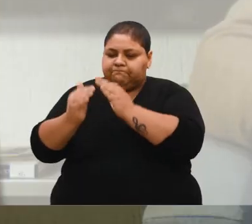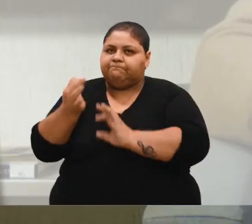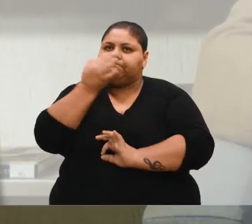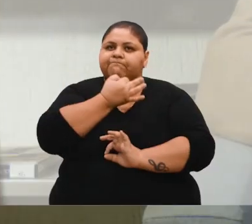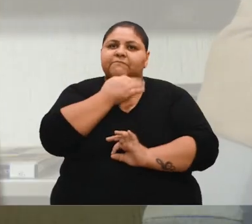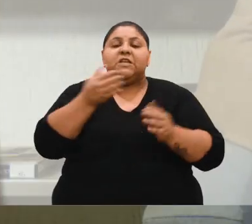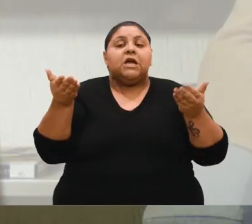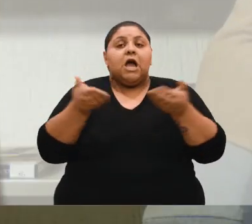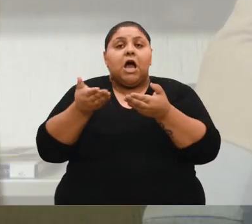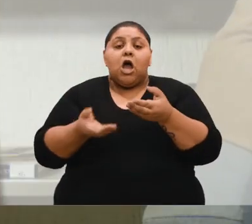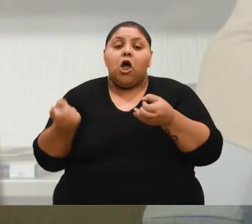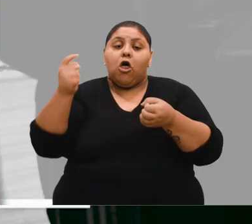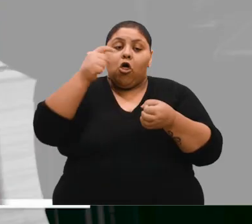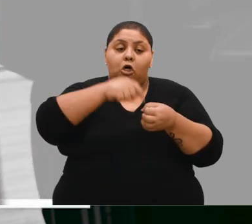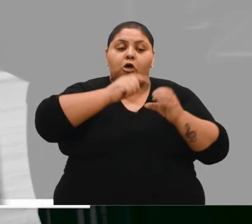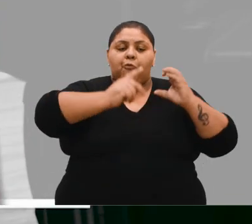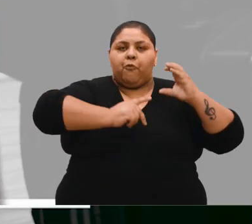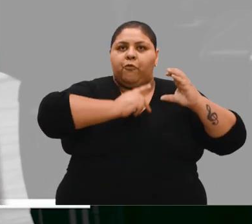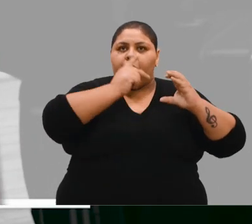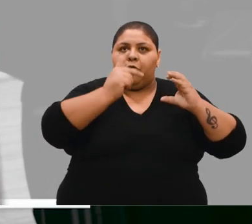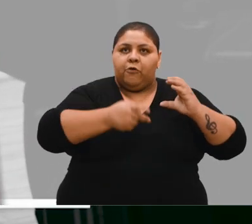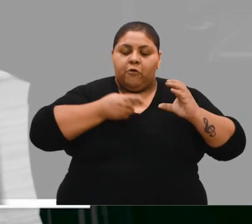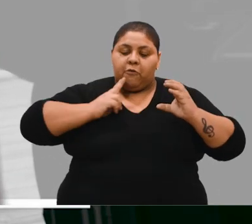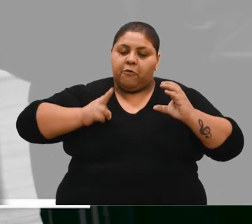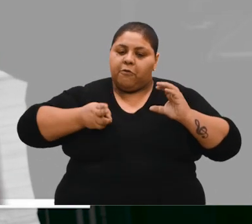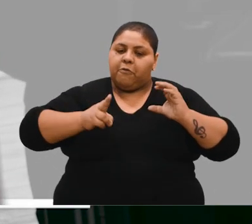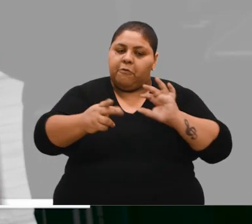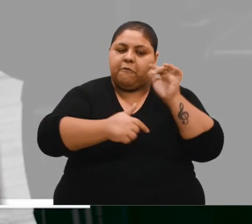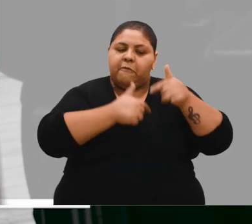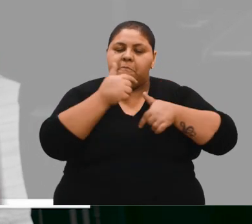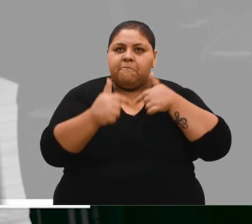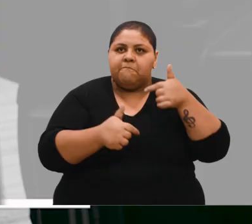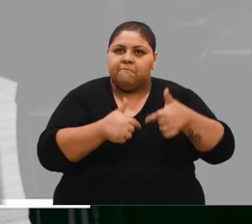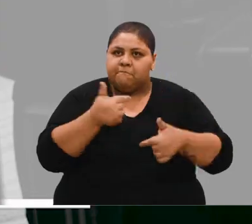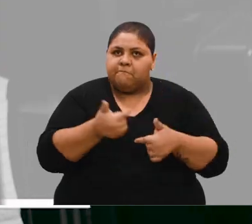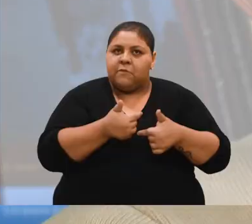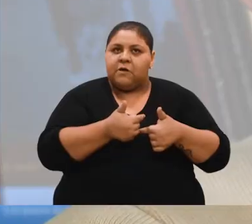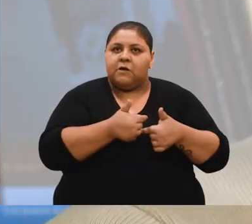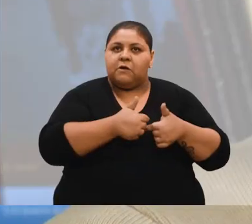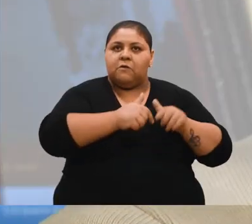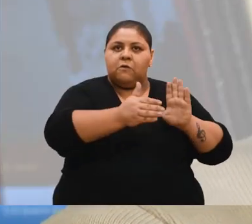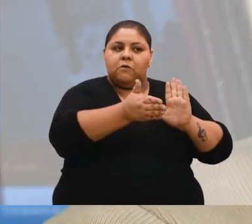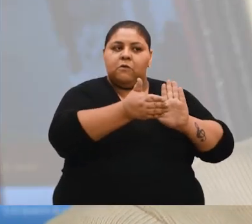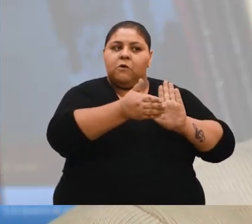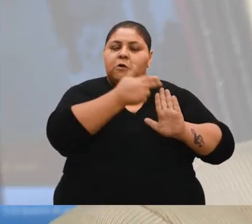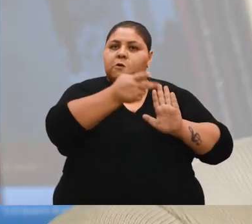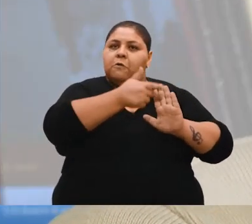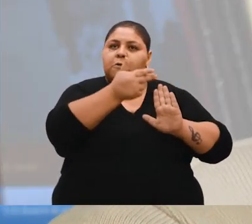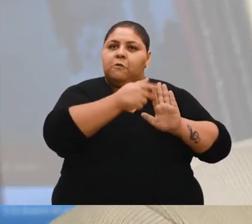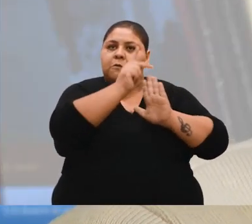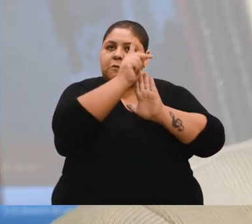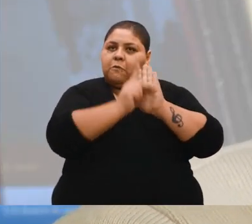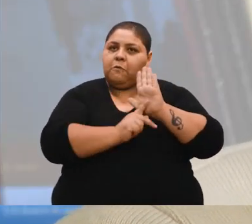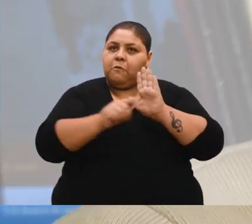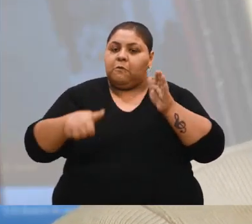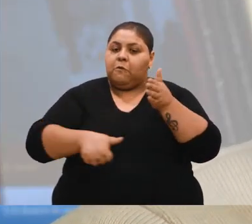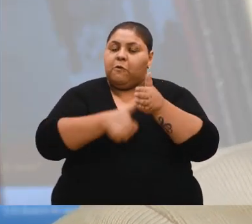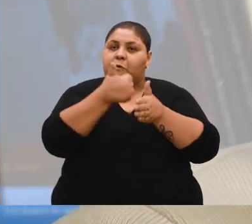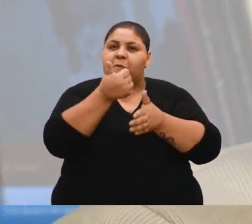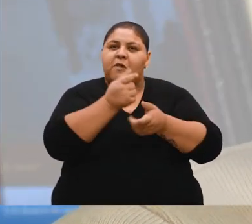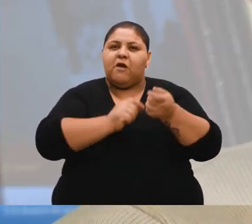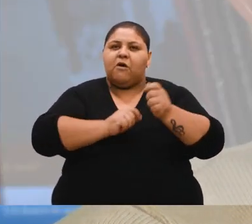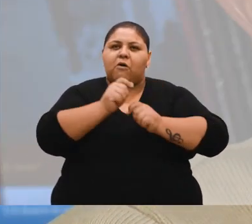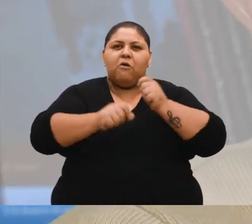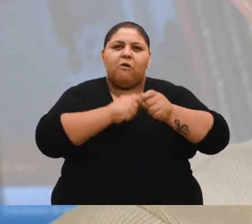e agora voltando à Câmara de Vereadores, dando continuidade a esse trabalho, protocolando projetos no sentido de melhorar o que a gente trabalhou